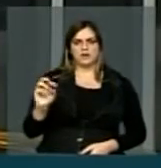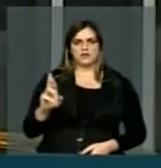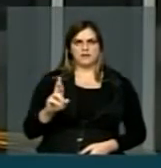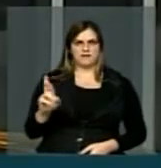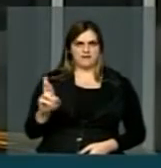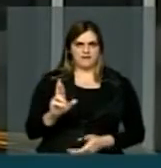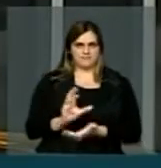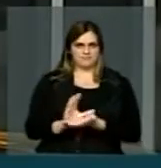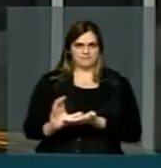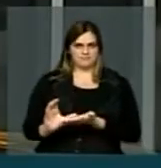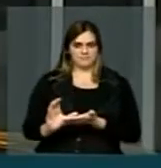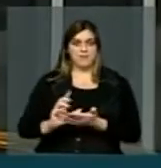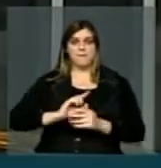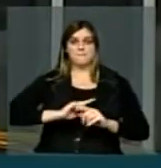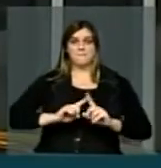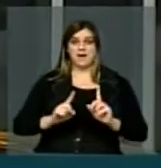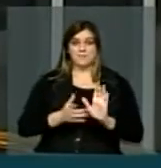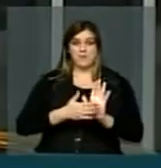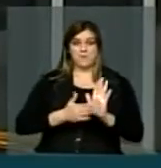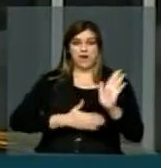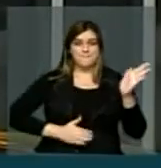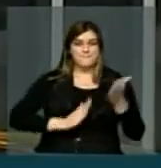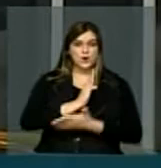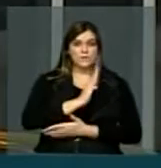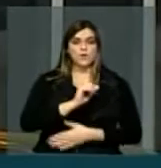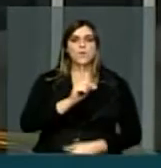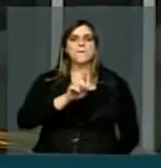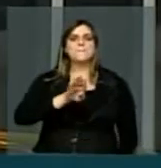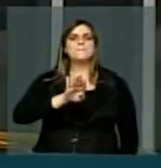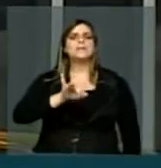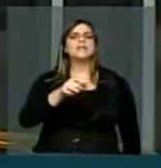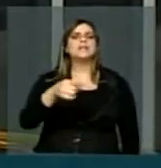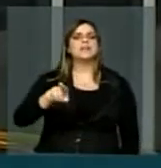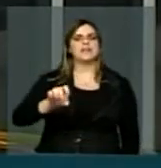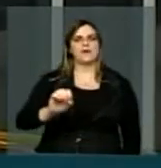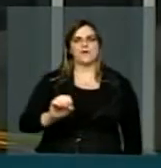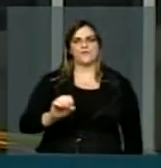959.035.440. Pela proposta que foi aprovada, R$